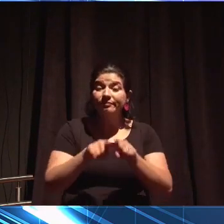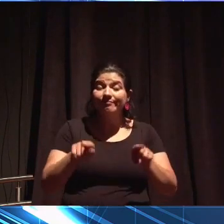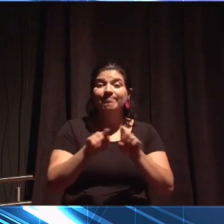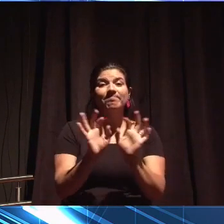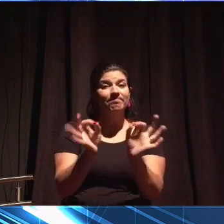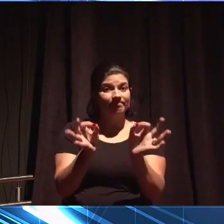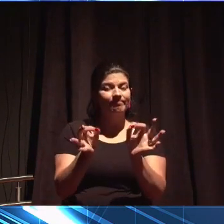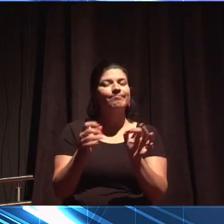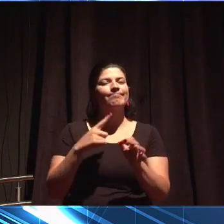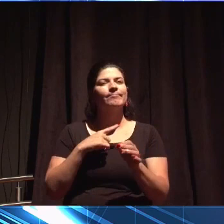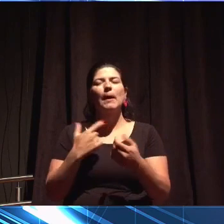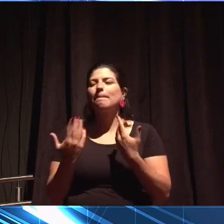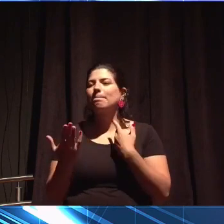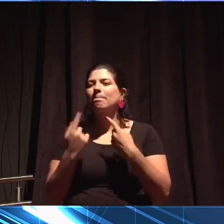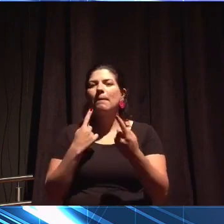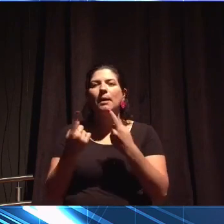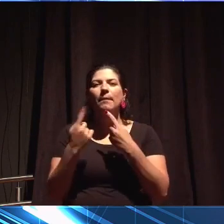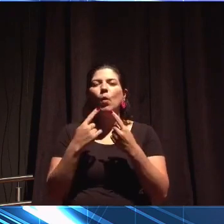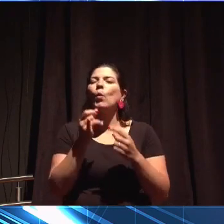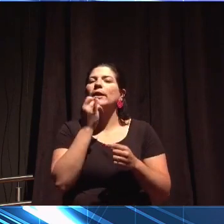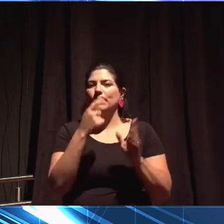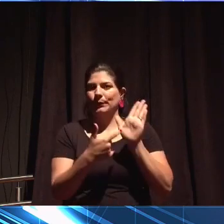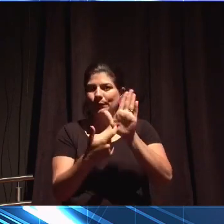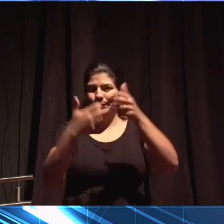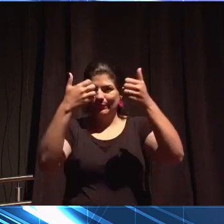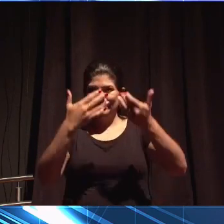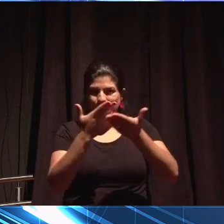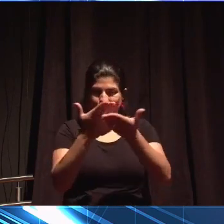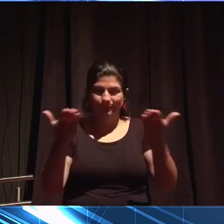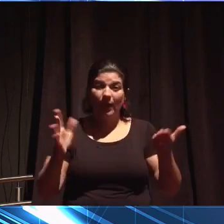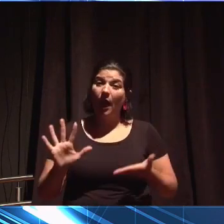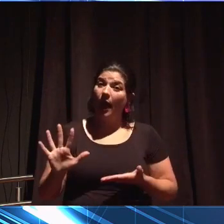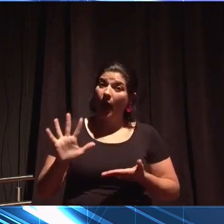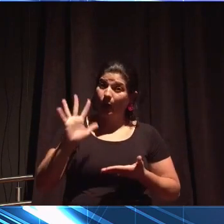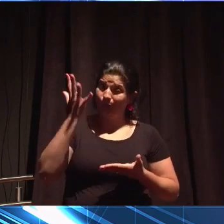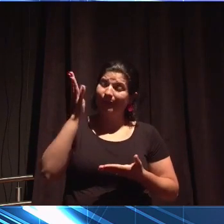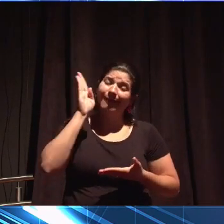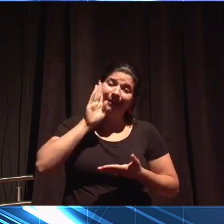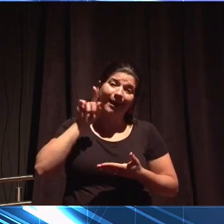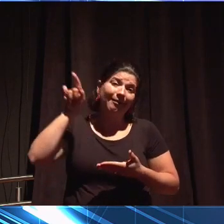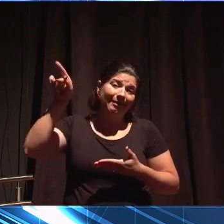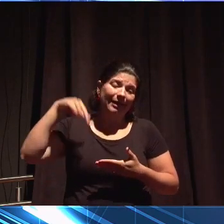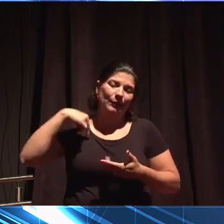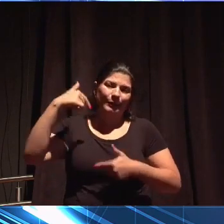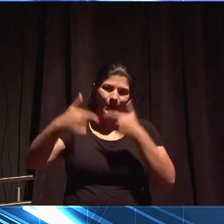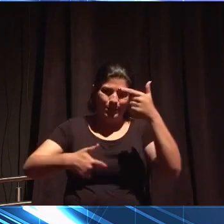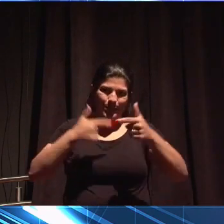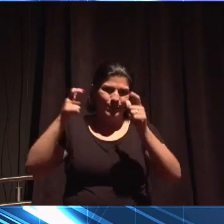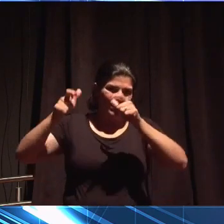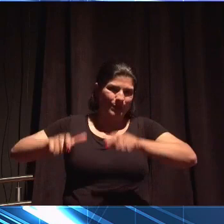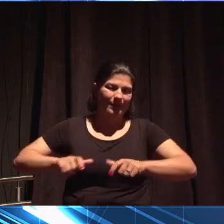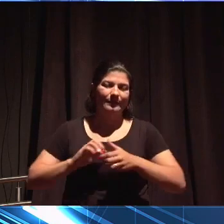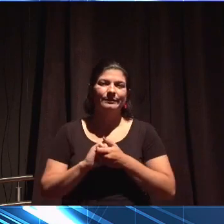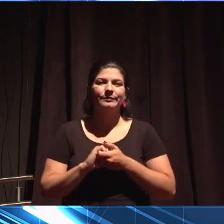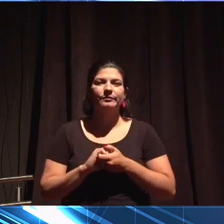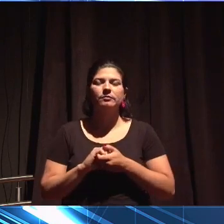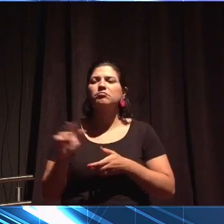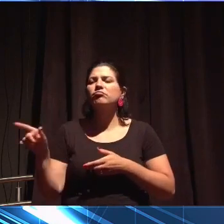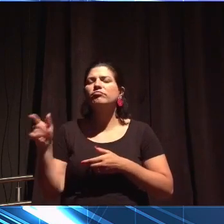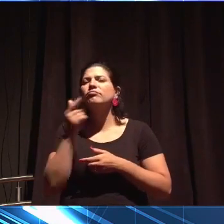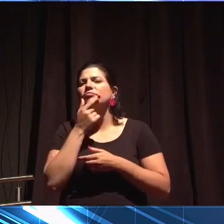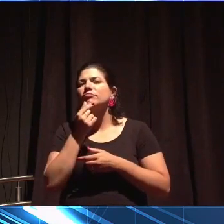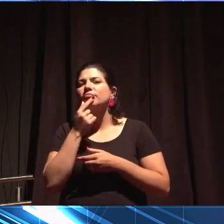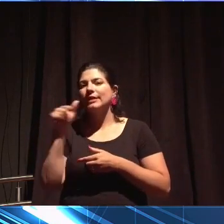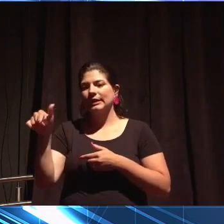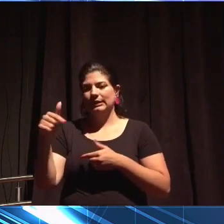estava discutindo sobre um exemplo para trazer aqui, e aconteceu uma situação bem legal lá no meu serviço, que o rapaz que